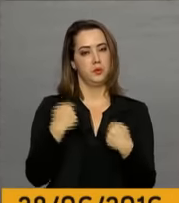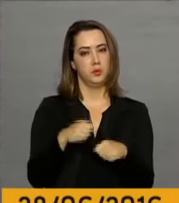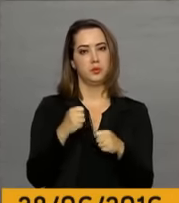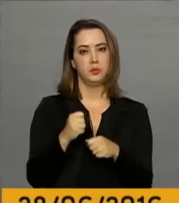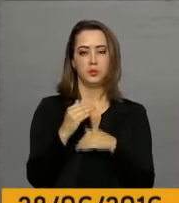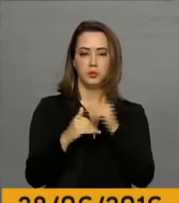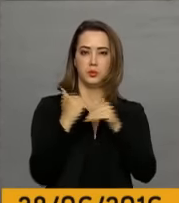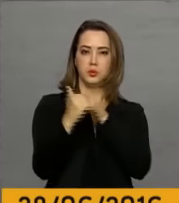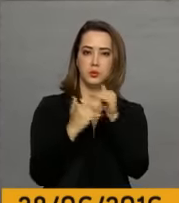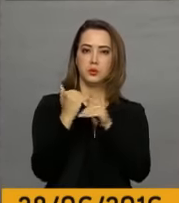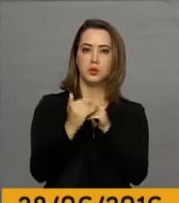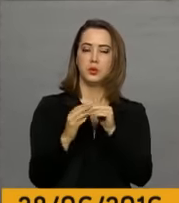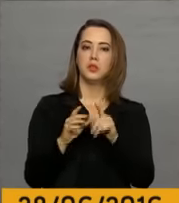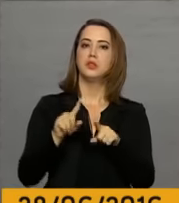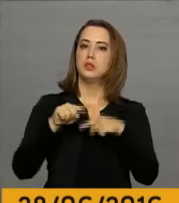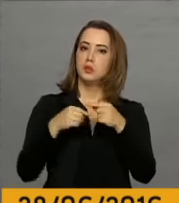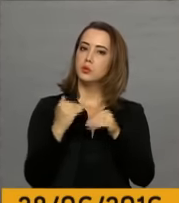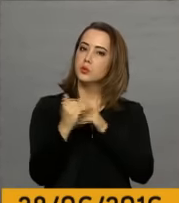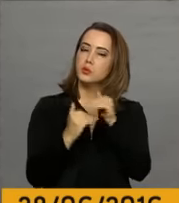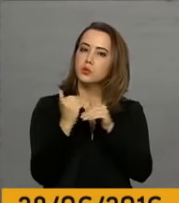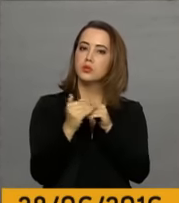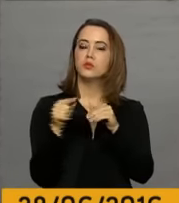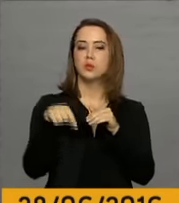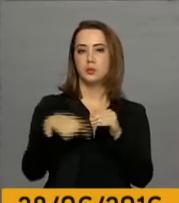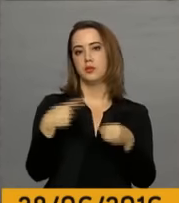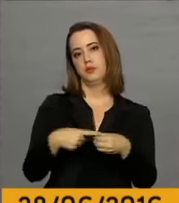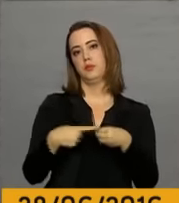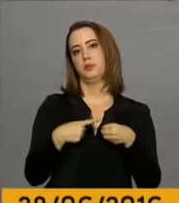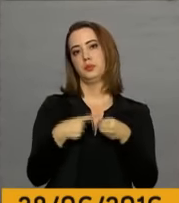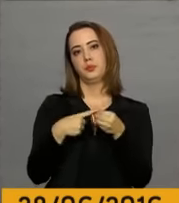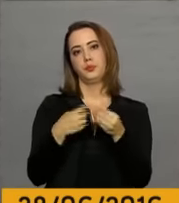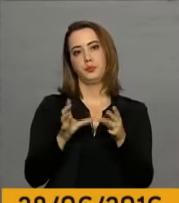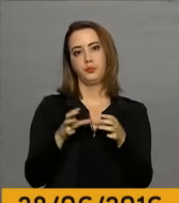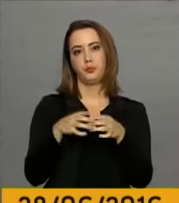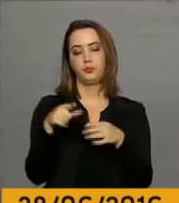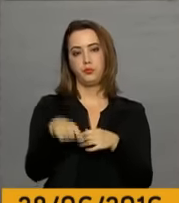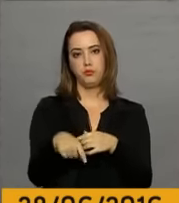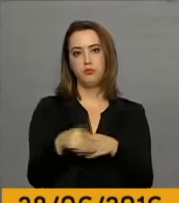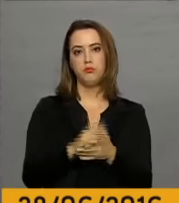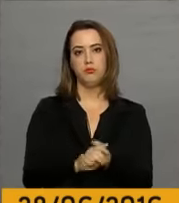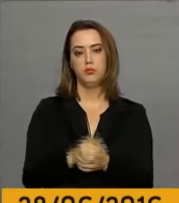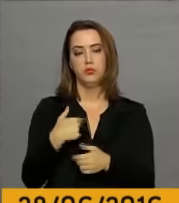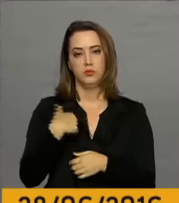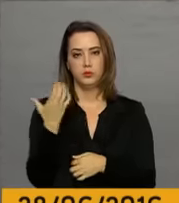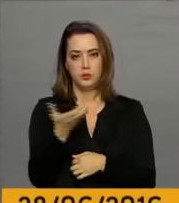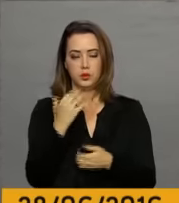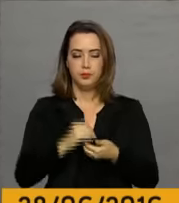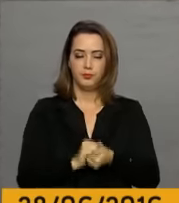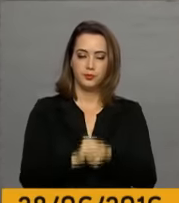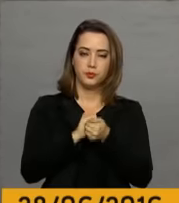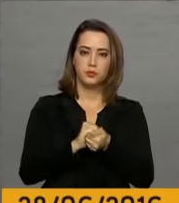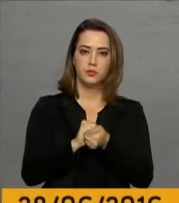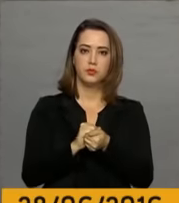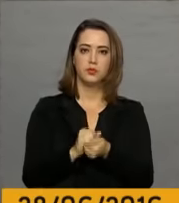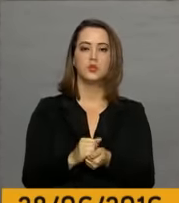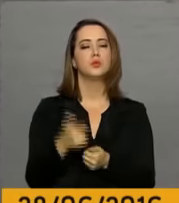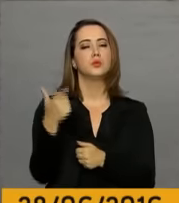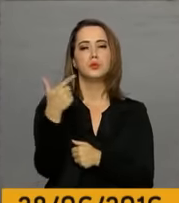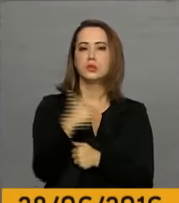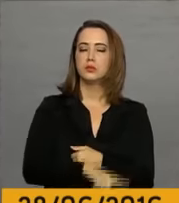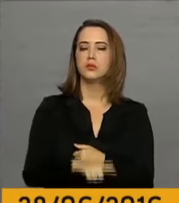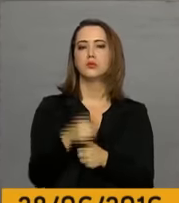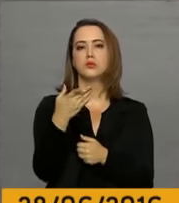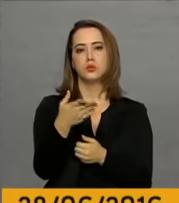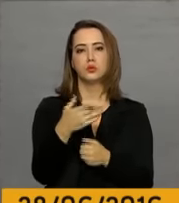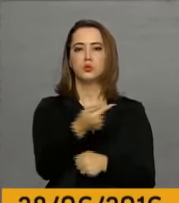indispensavelmente o desenvolvimento desta região portanto eu quero cumprimentar mais uma